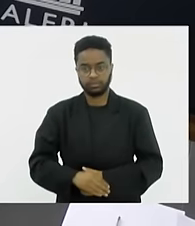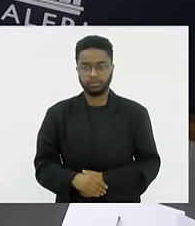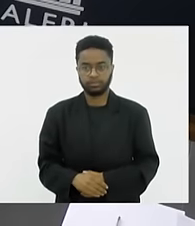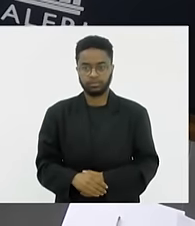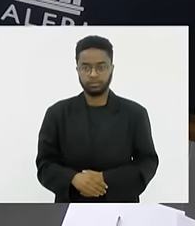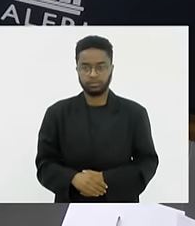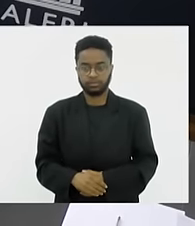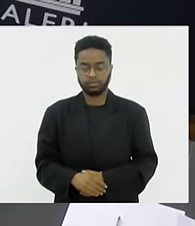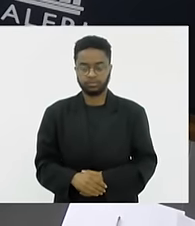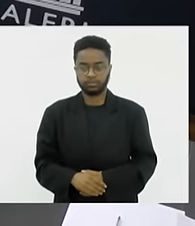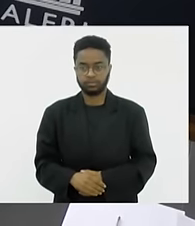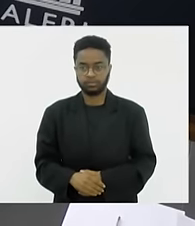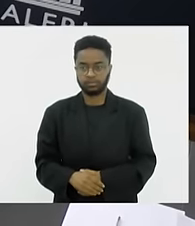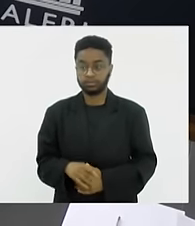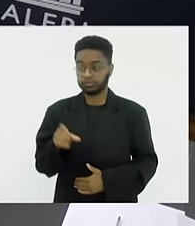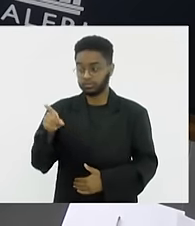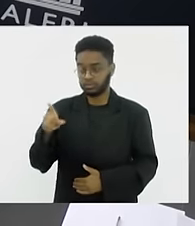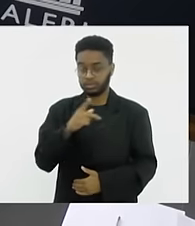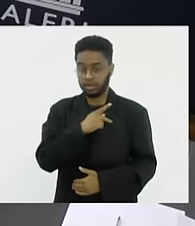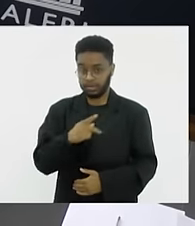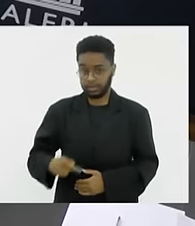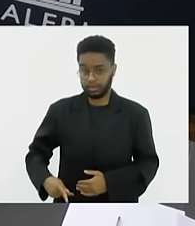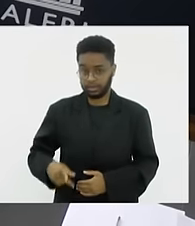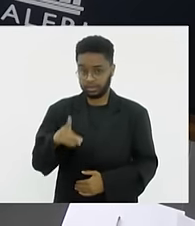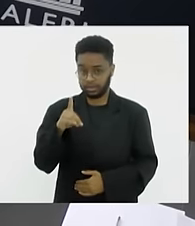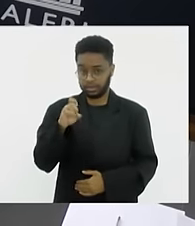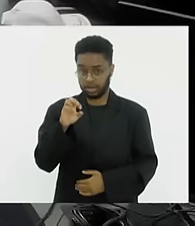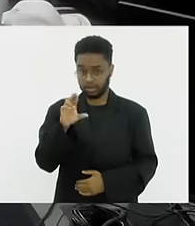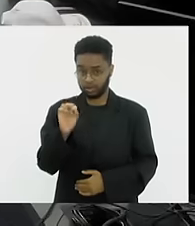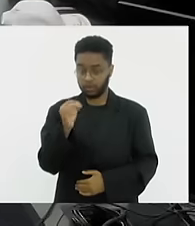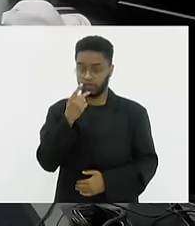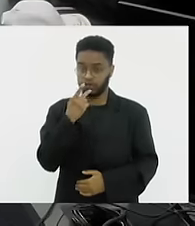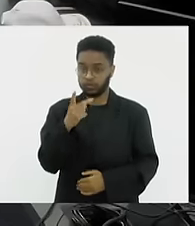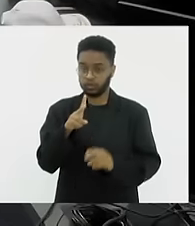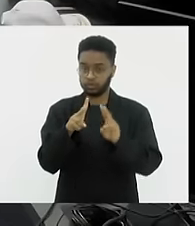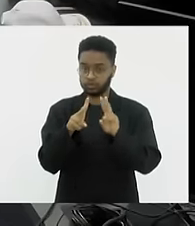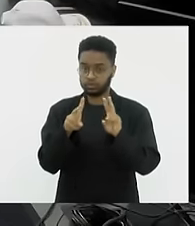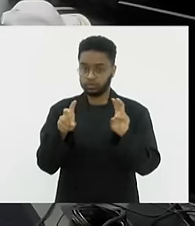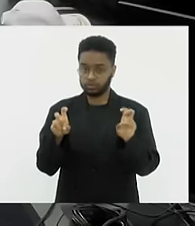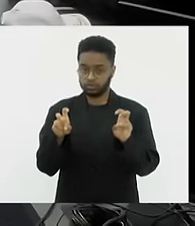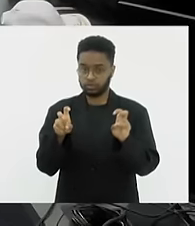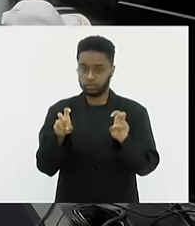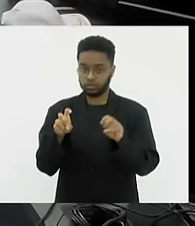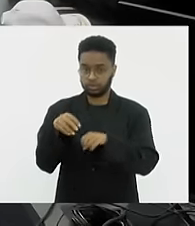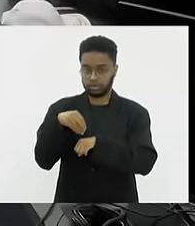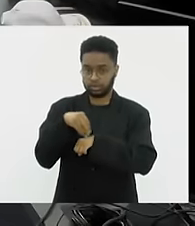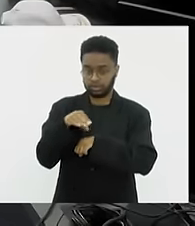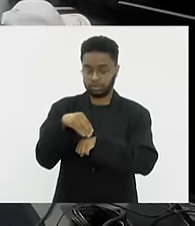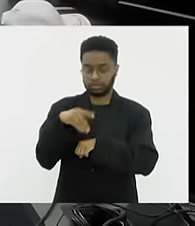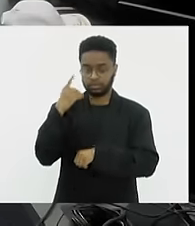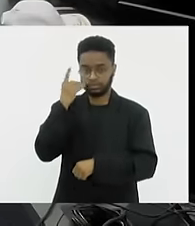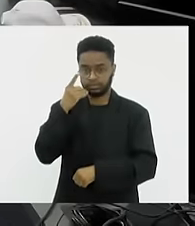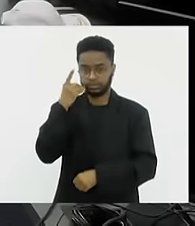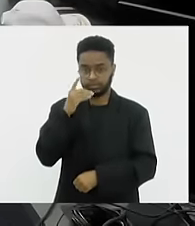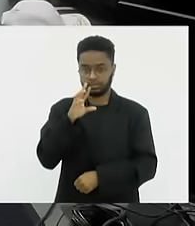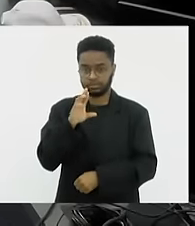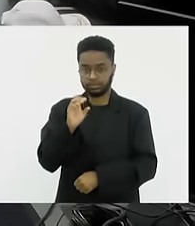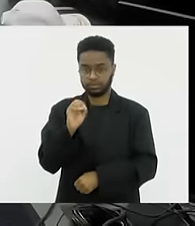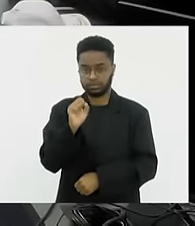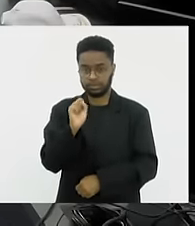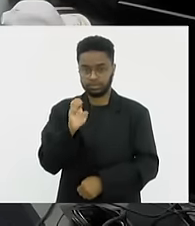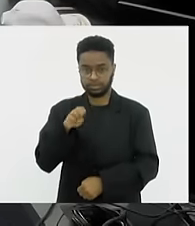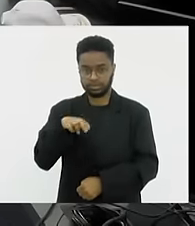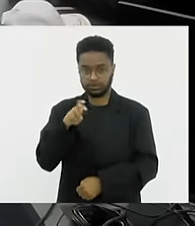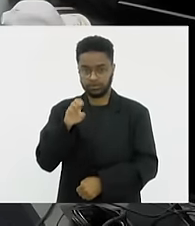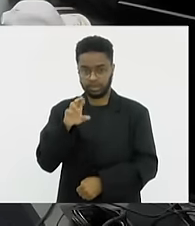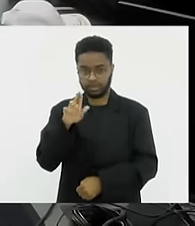Senhor Leonardo, o senhor, como presidente do Detro, falou agora que o senhor é uma indicação do deputado Rosenberg Reis. Então, o senhor conhece bem a